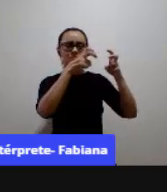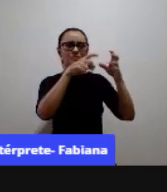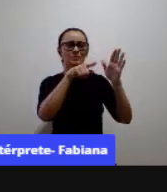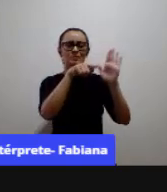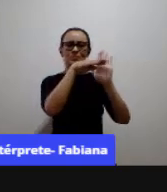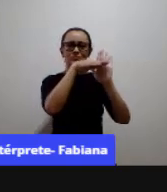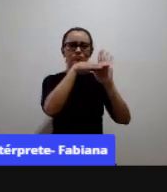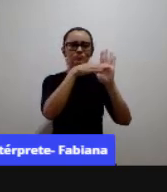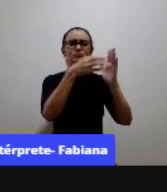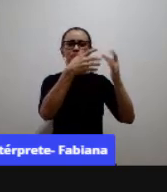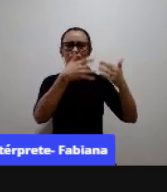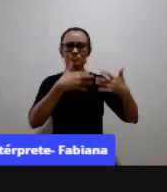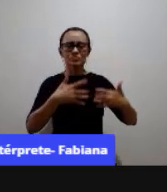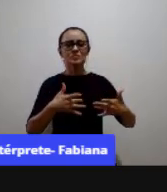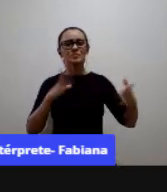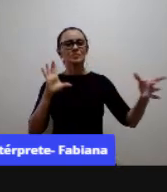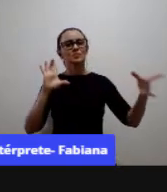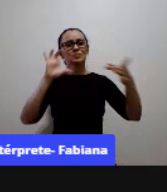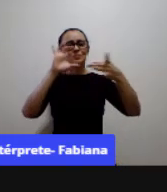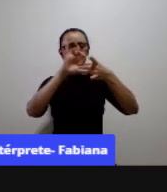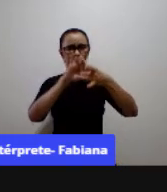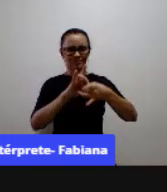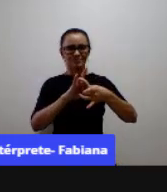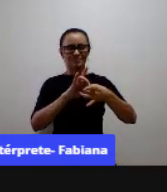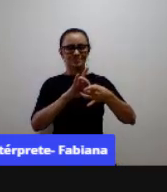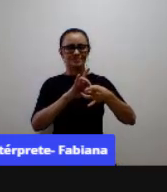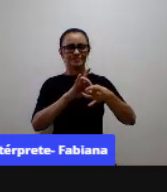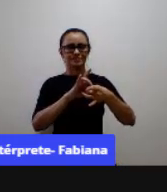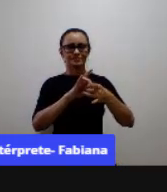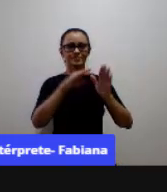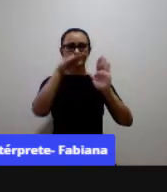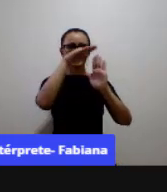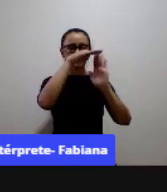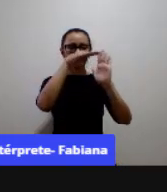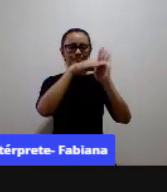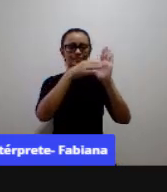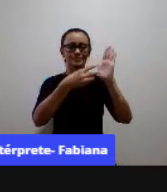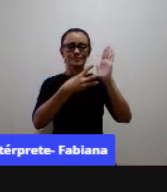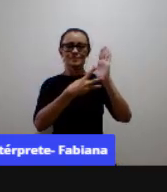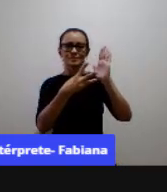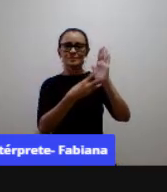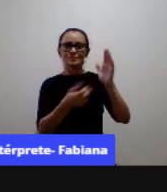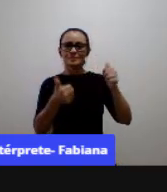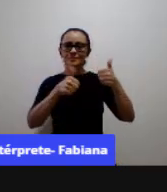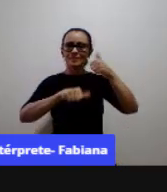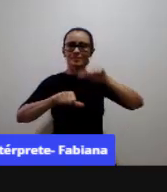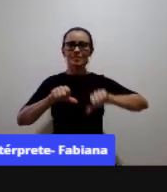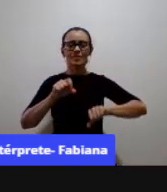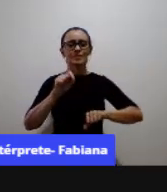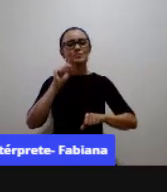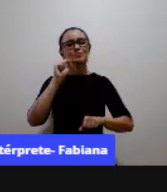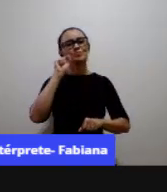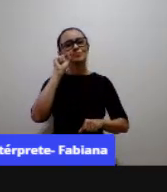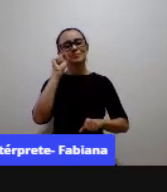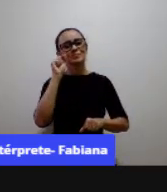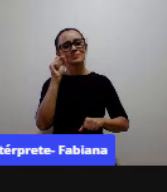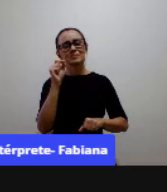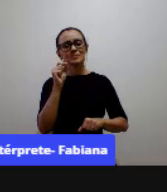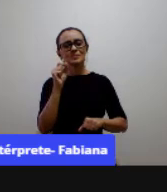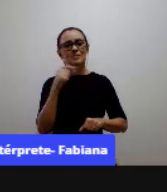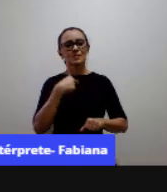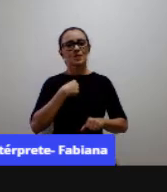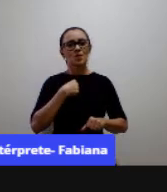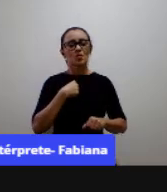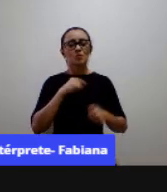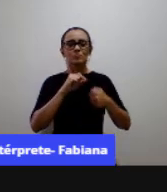uma reavaliação de toda a minha prática e de toda a aprendizagem que foi desencadeada nesse plano